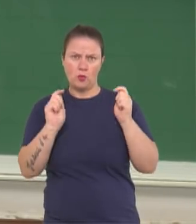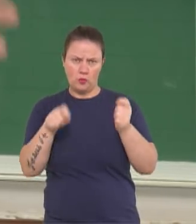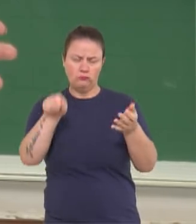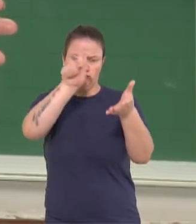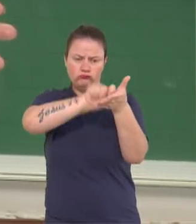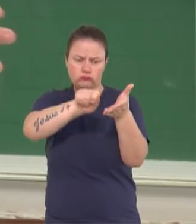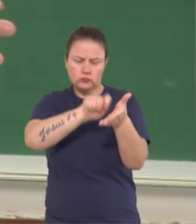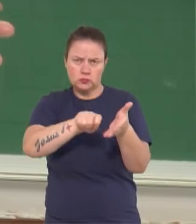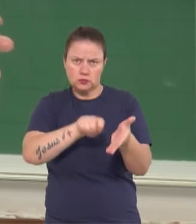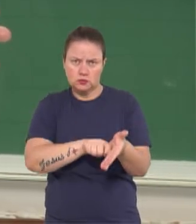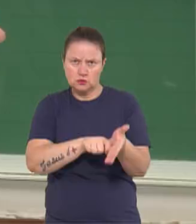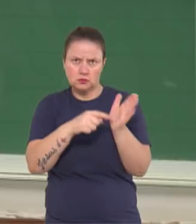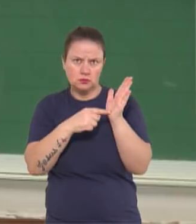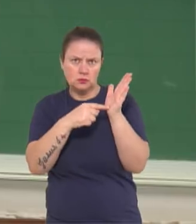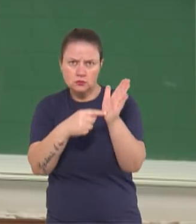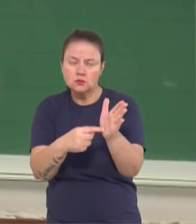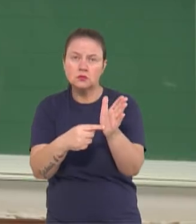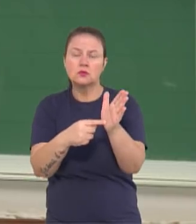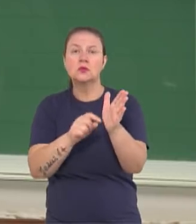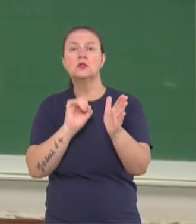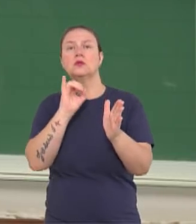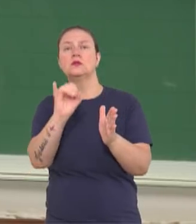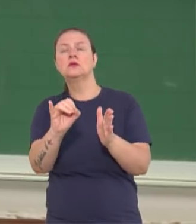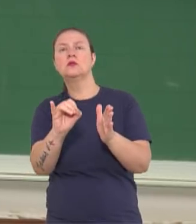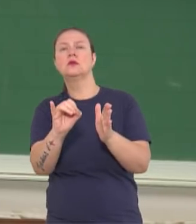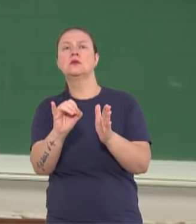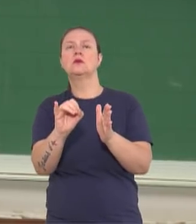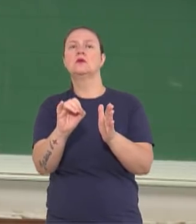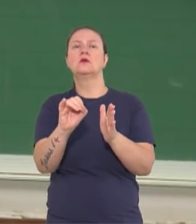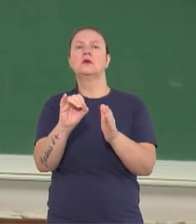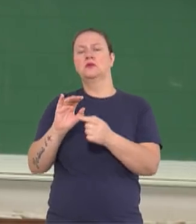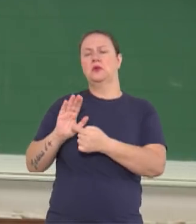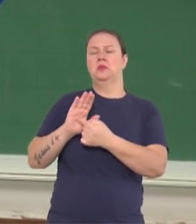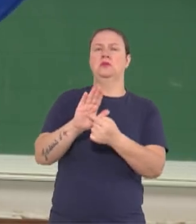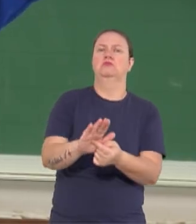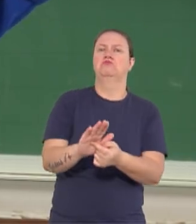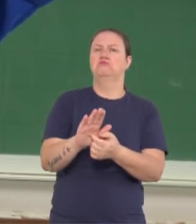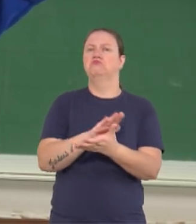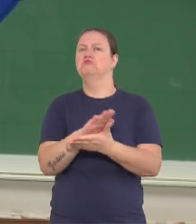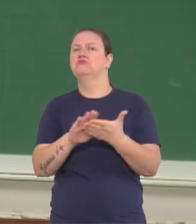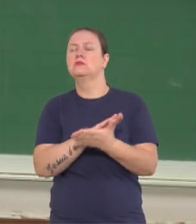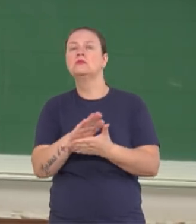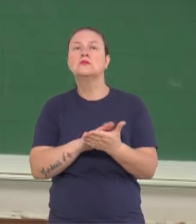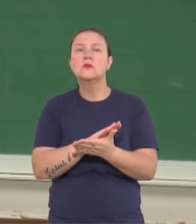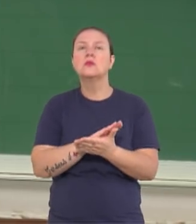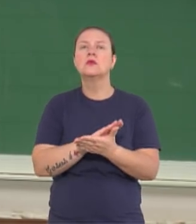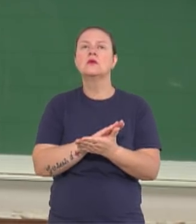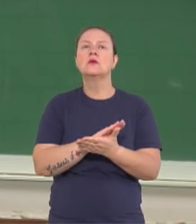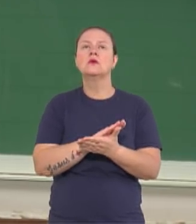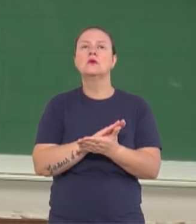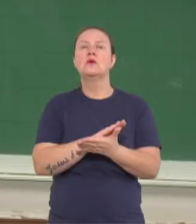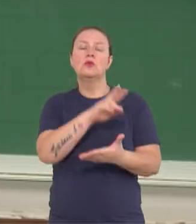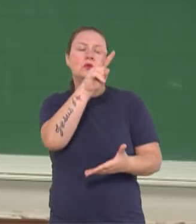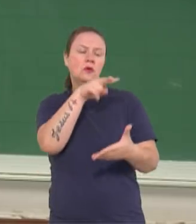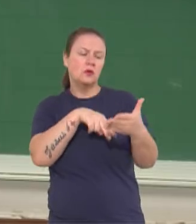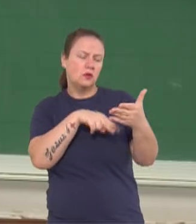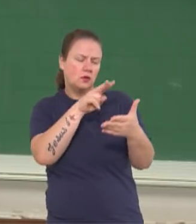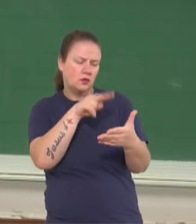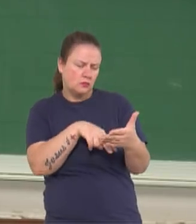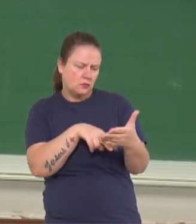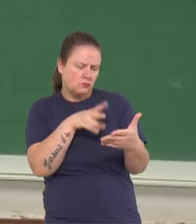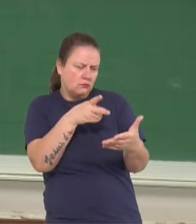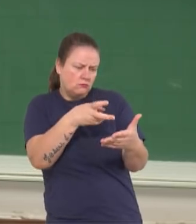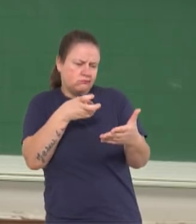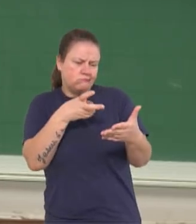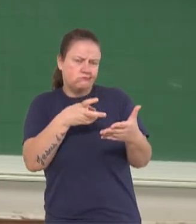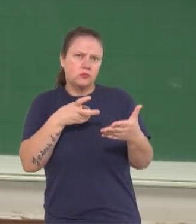lá no texto, mas também se não tivesse explicitada no texto, o leitor ele faz algumas inferências,